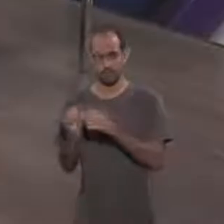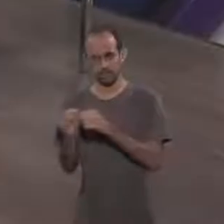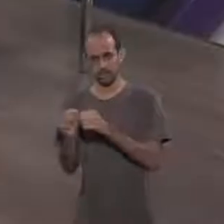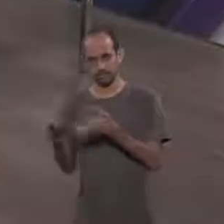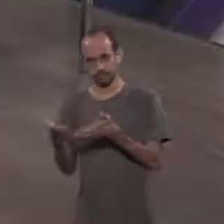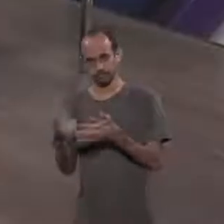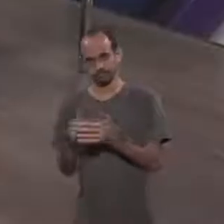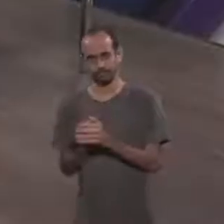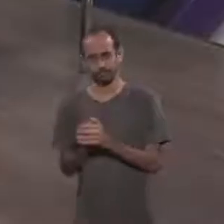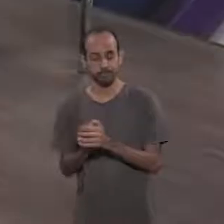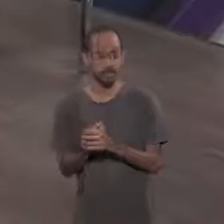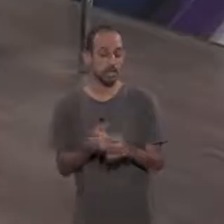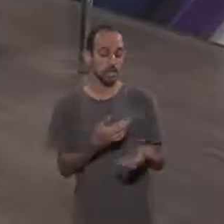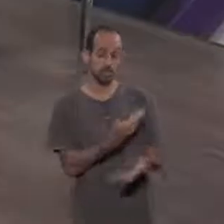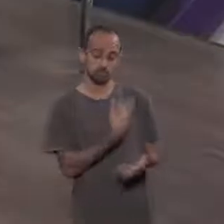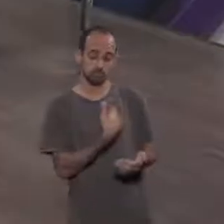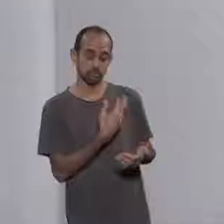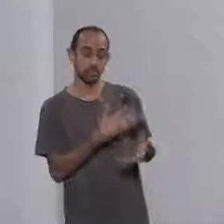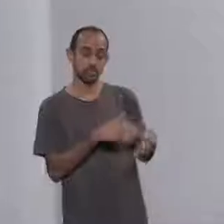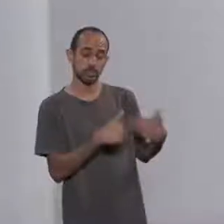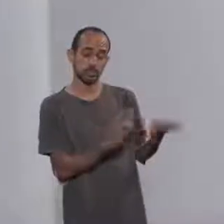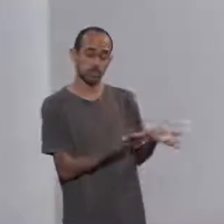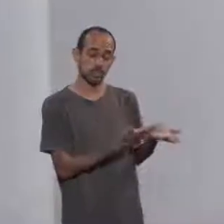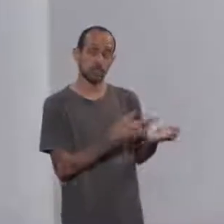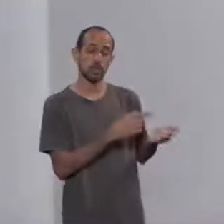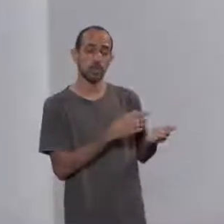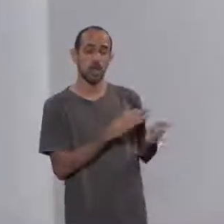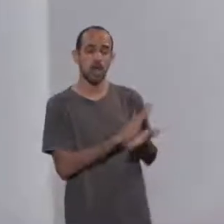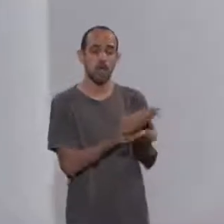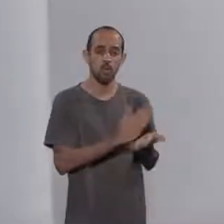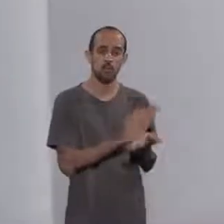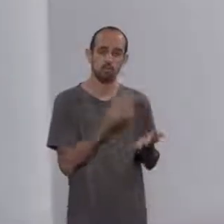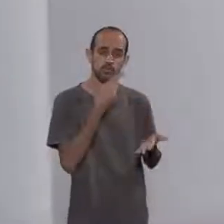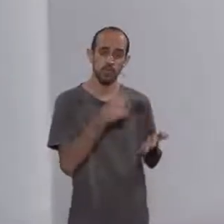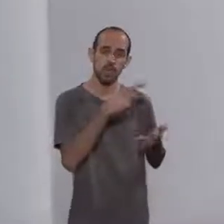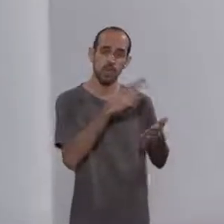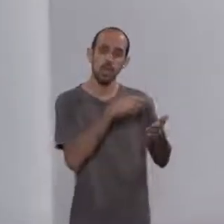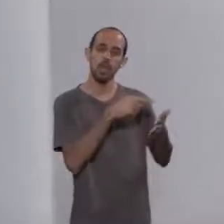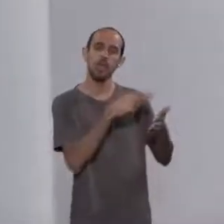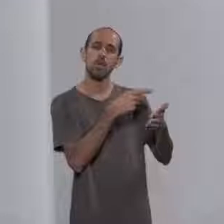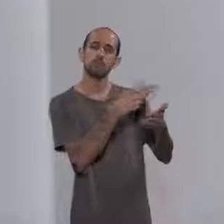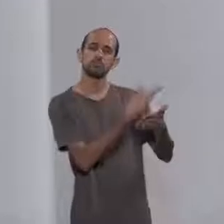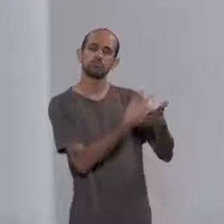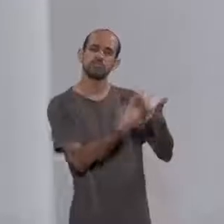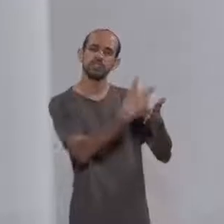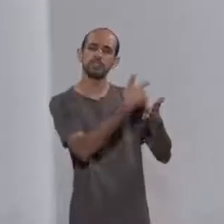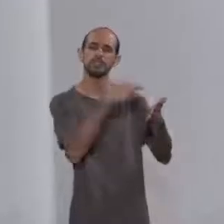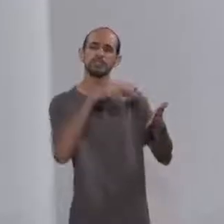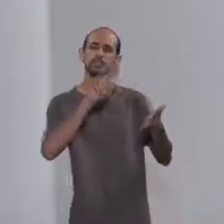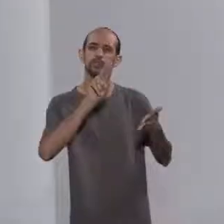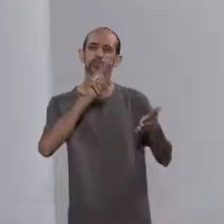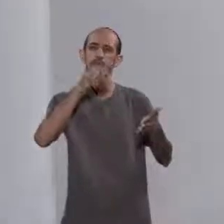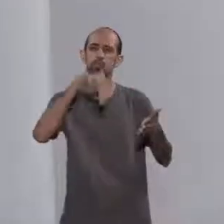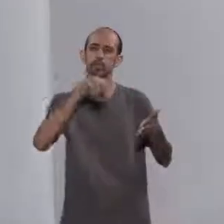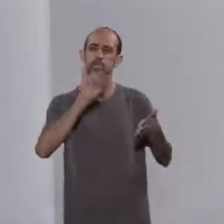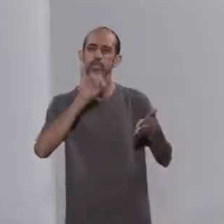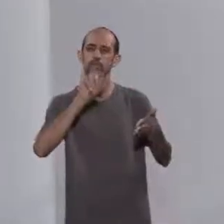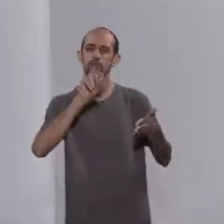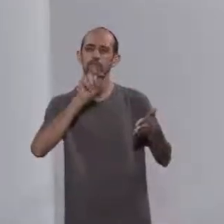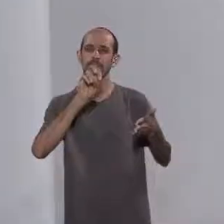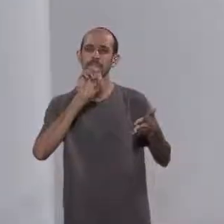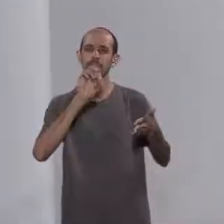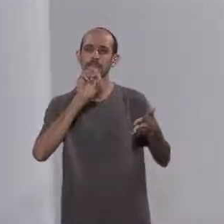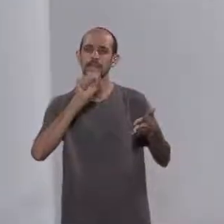planejamento? Muitos falam em você trabalhar na perspectiva do desenho universal. O planejamento, ou o PEI, quando a gente fala